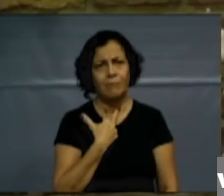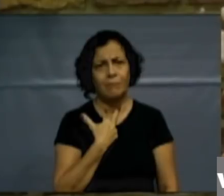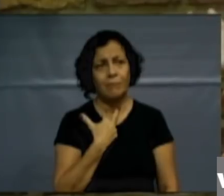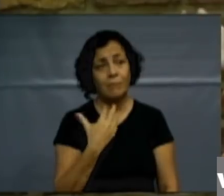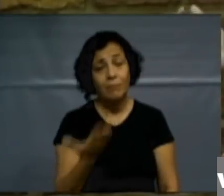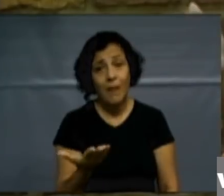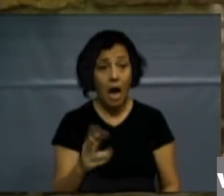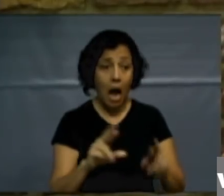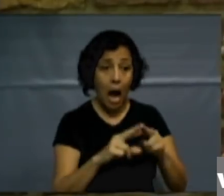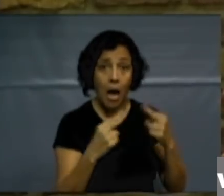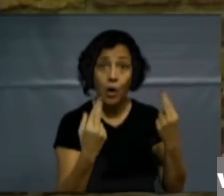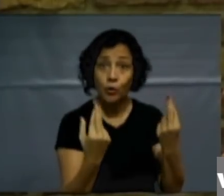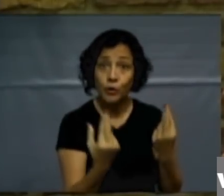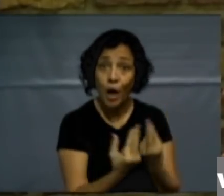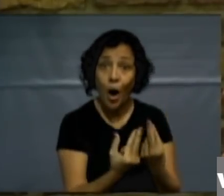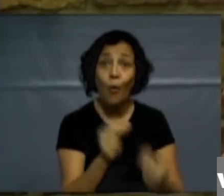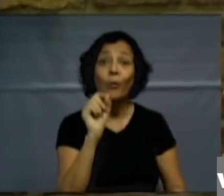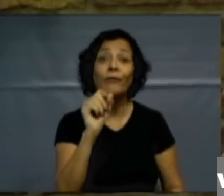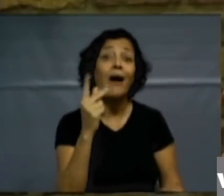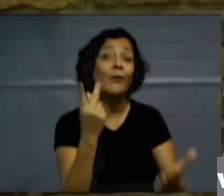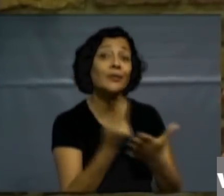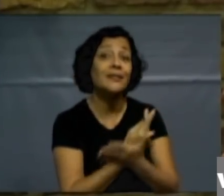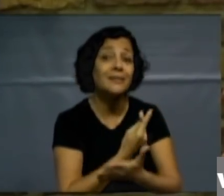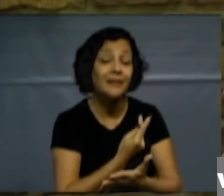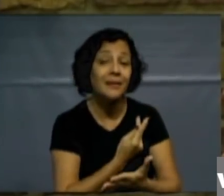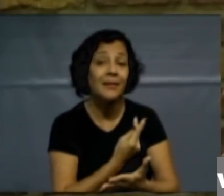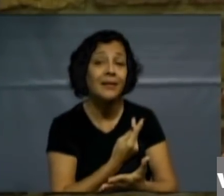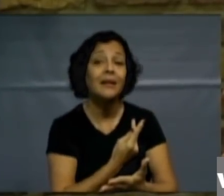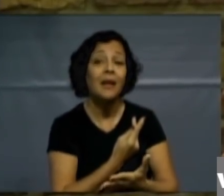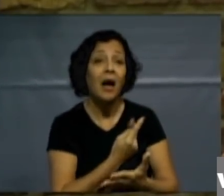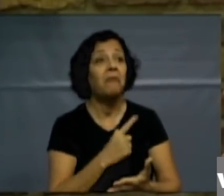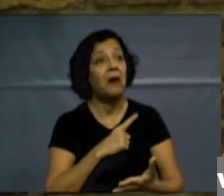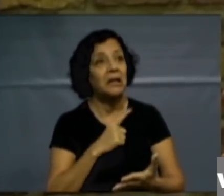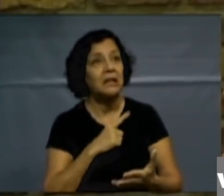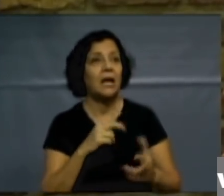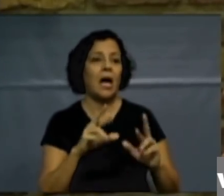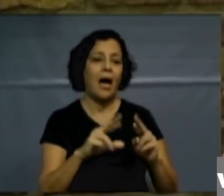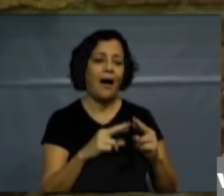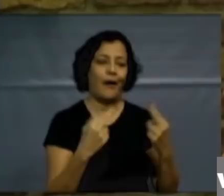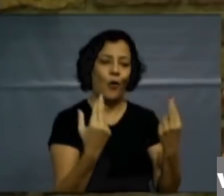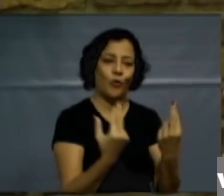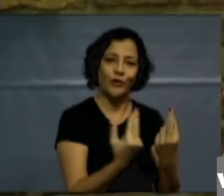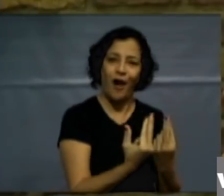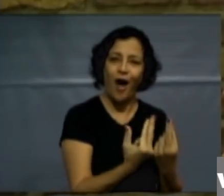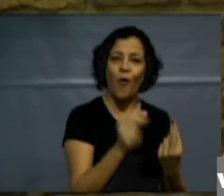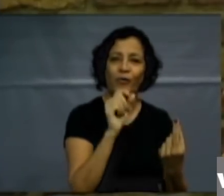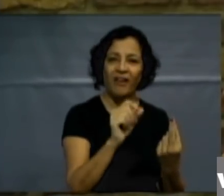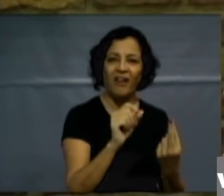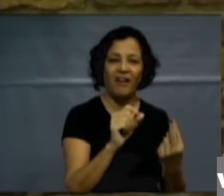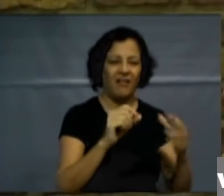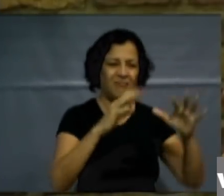E a reunião vai entrar naquelas reuniões frívolas que Kardec vai chamar.